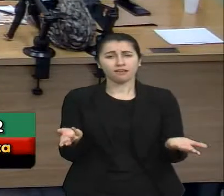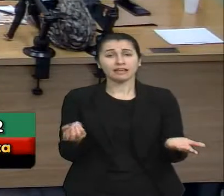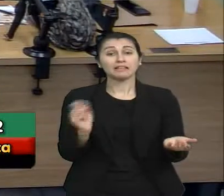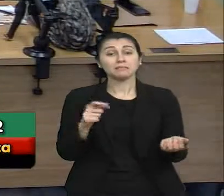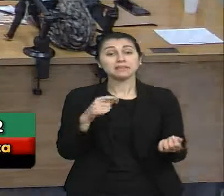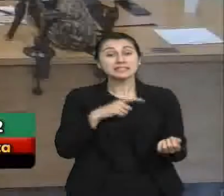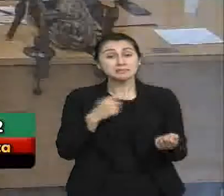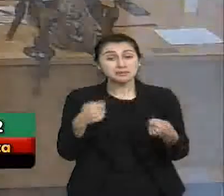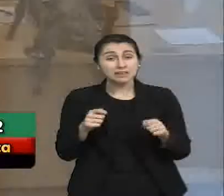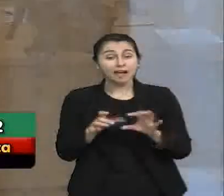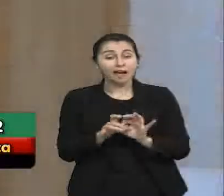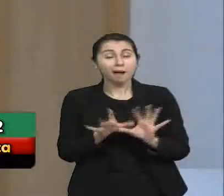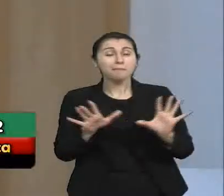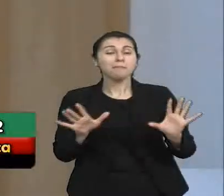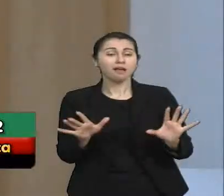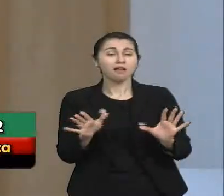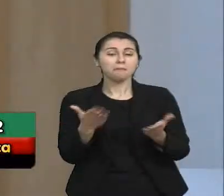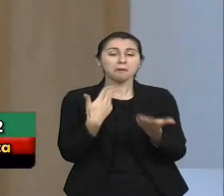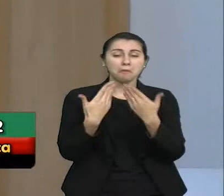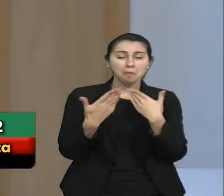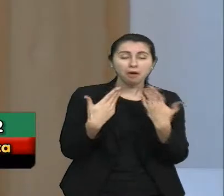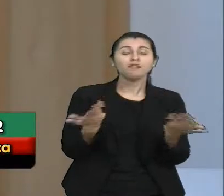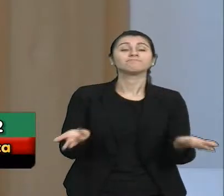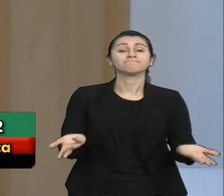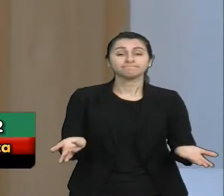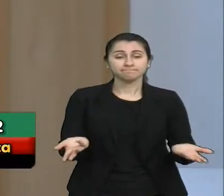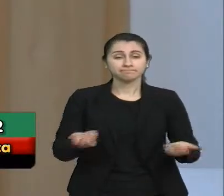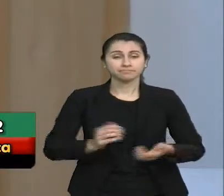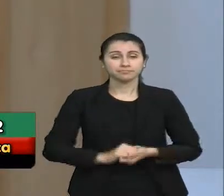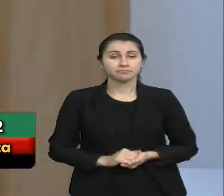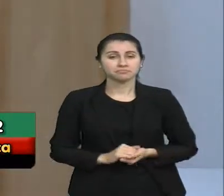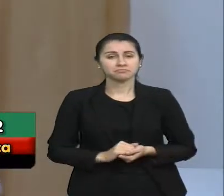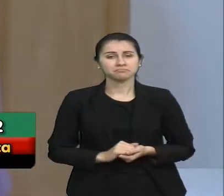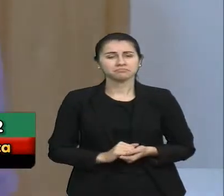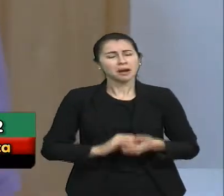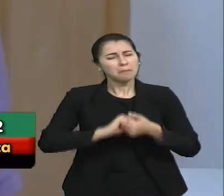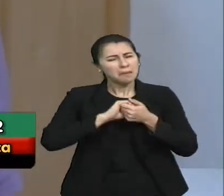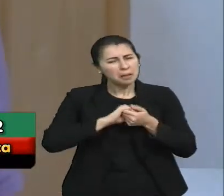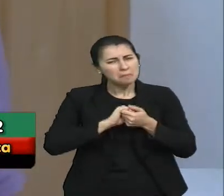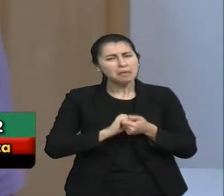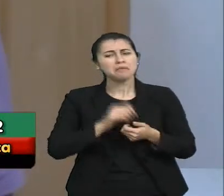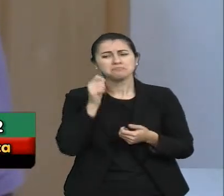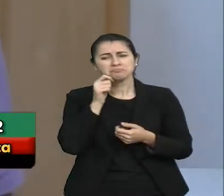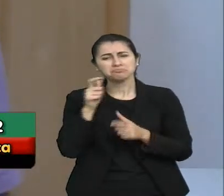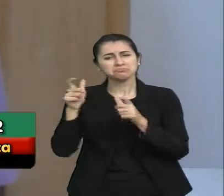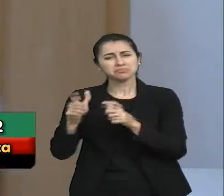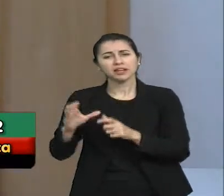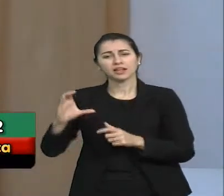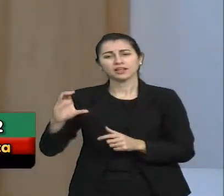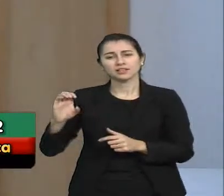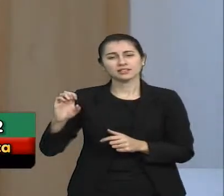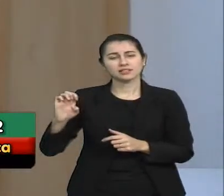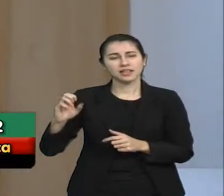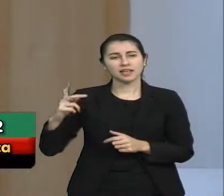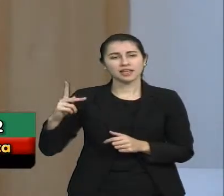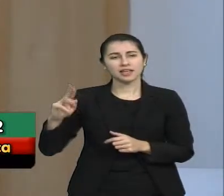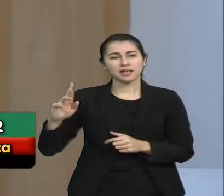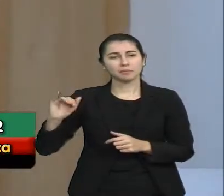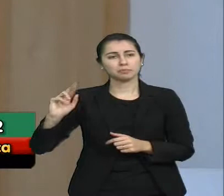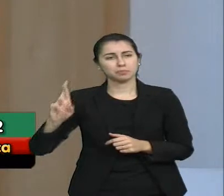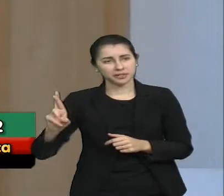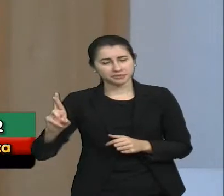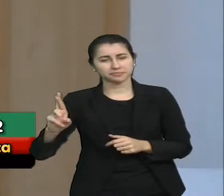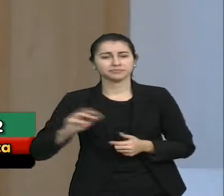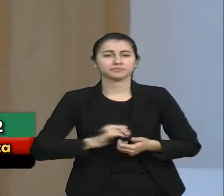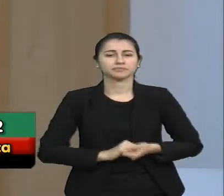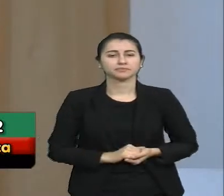lidar com esse debate. Parabéns à CEPIR por ter trago o debate aqui, mas é importante a gente ver quem